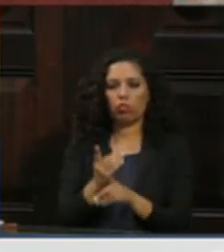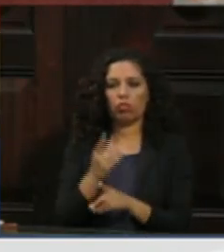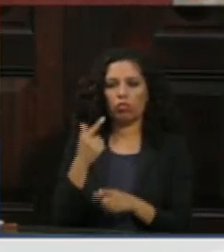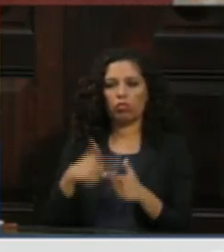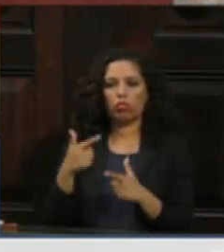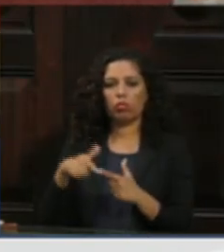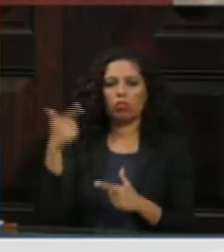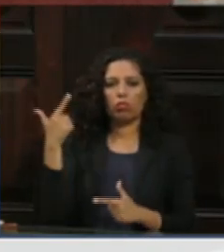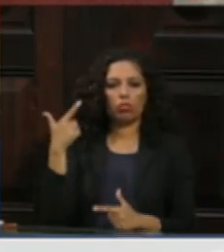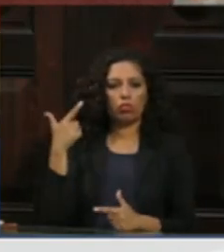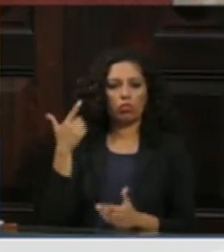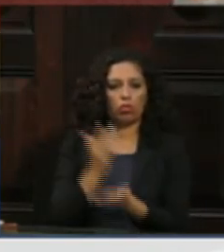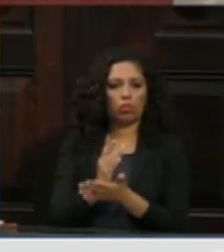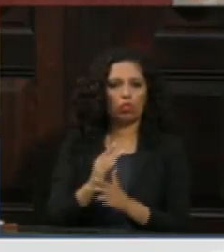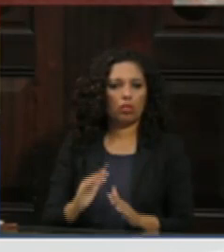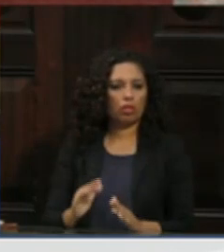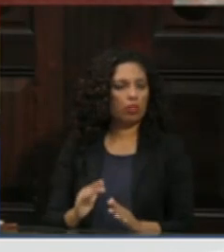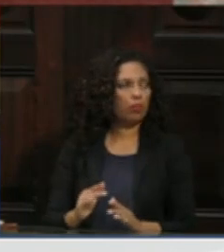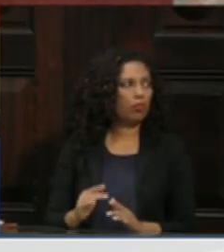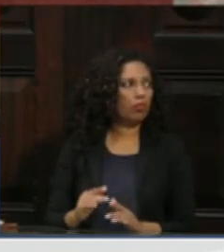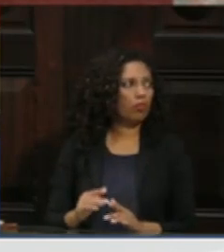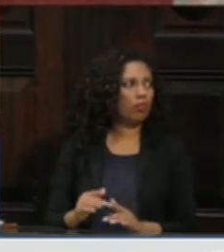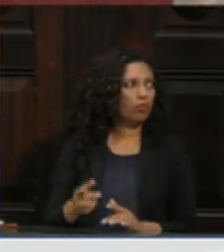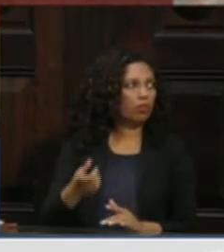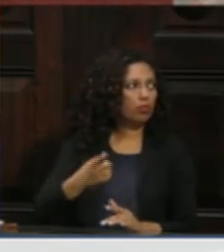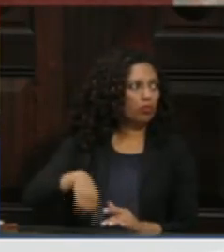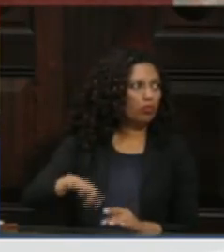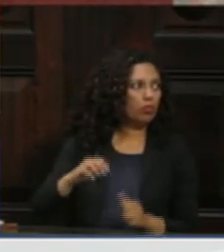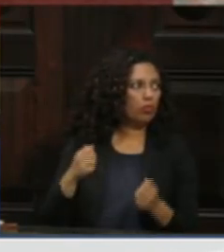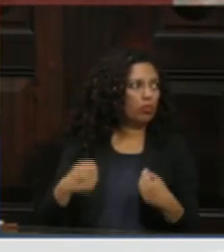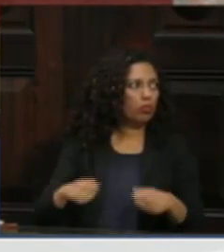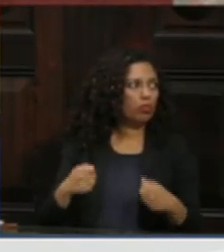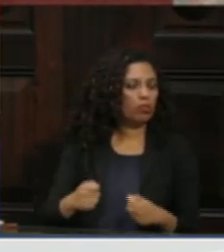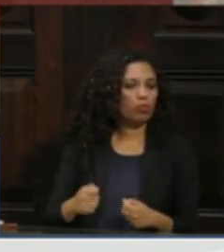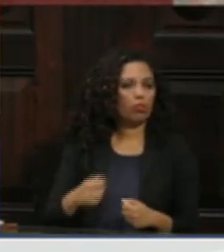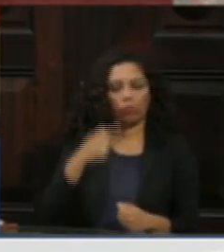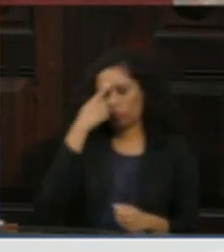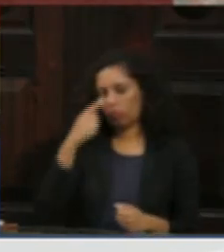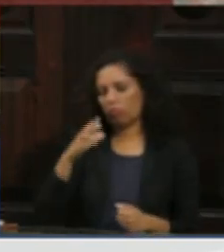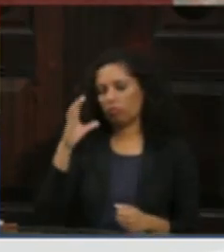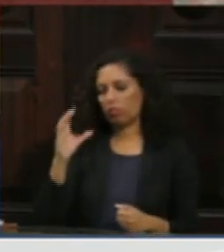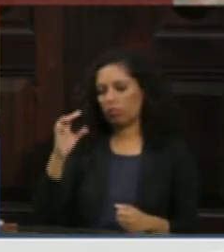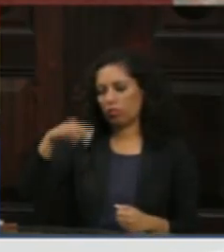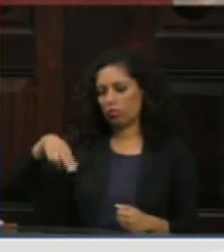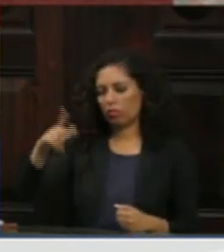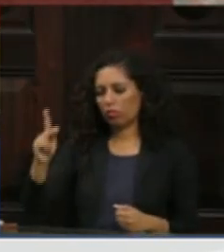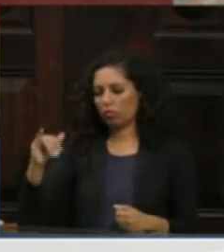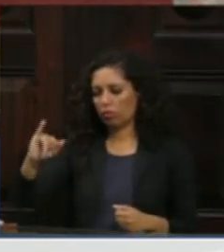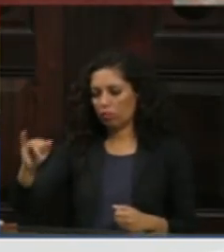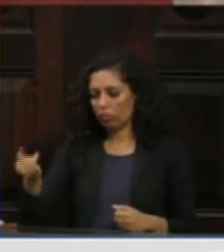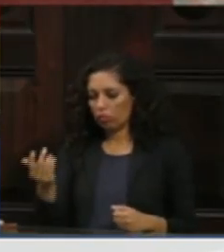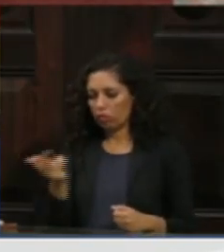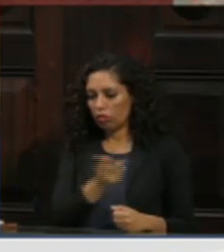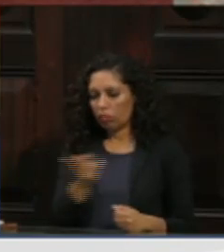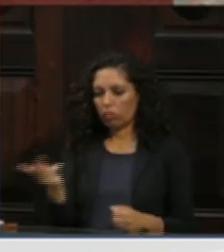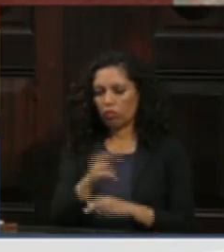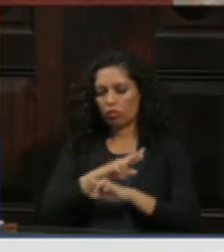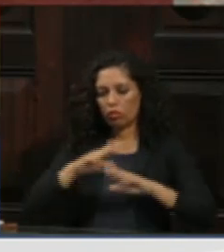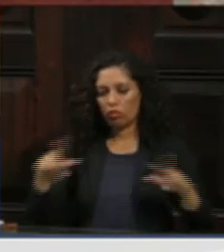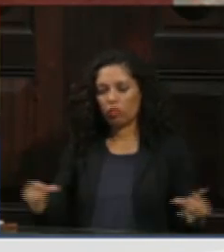estar aprovando. Eu tive a oportunidade de conviver com uma situação não idêntica, porque lá não se tratam